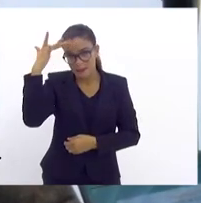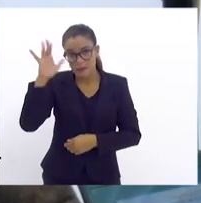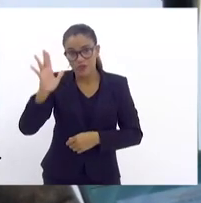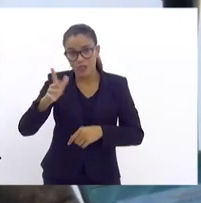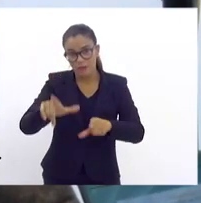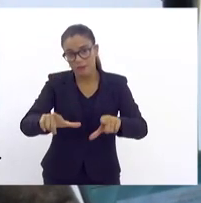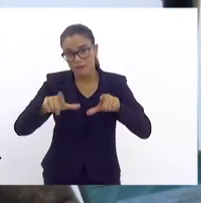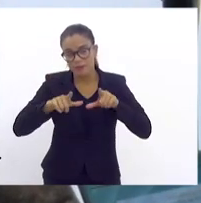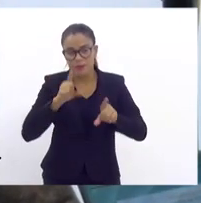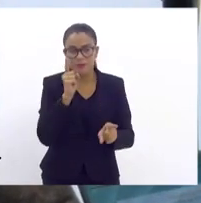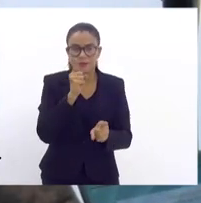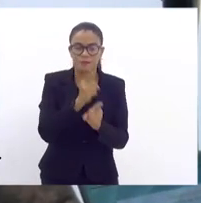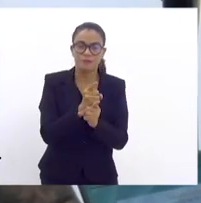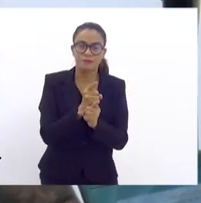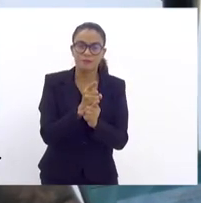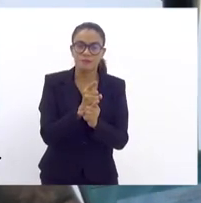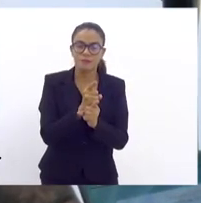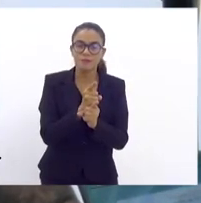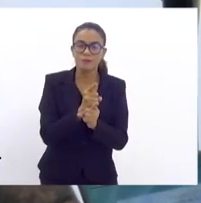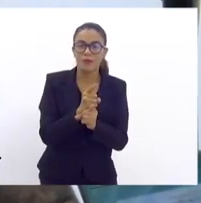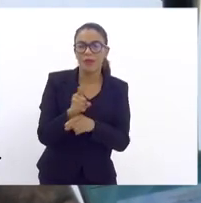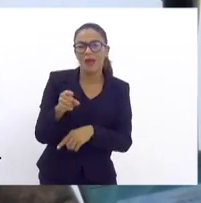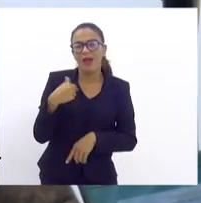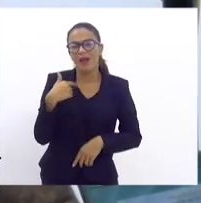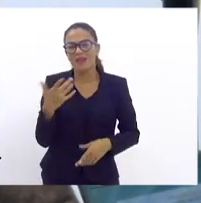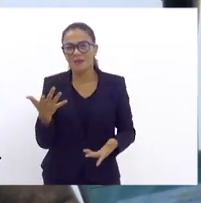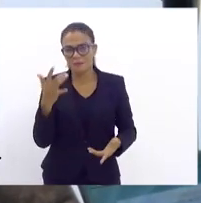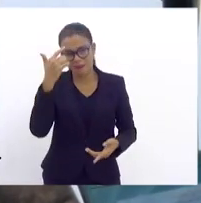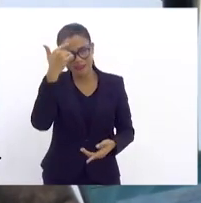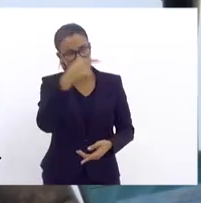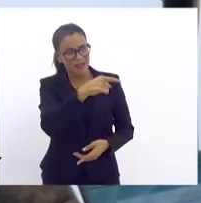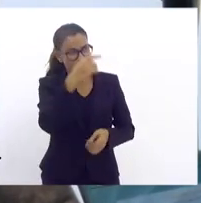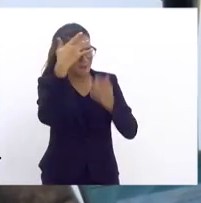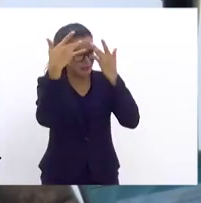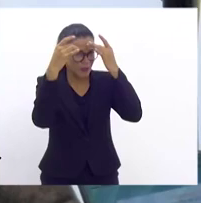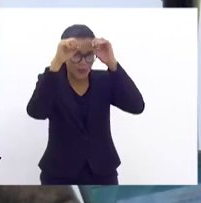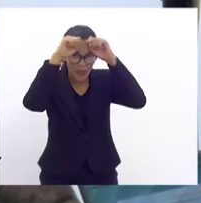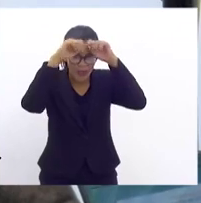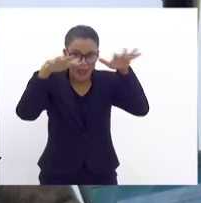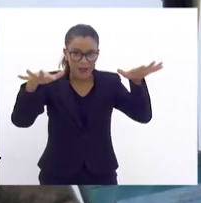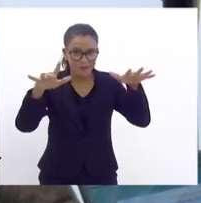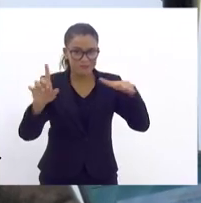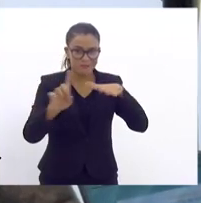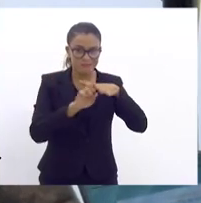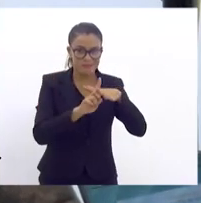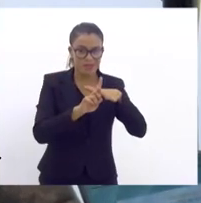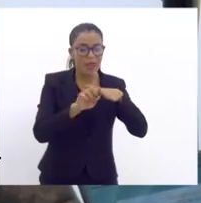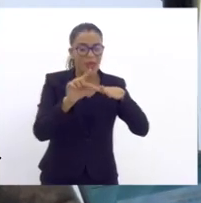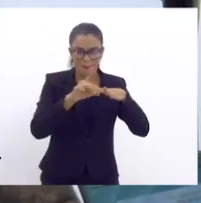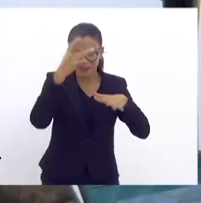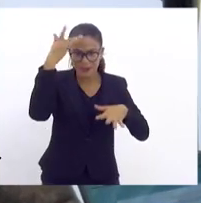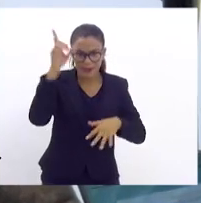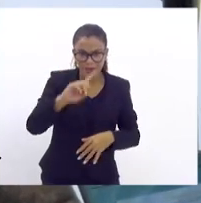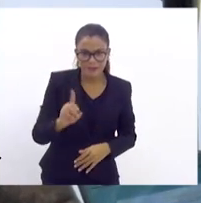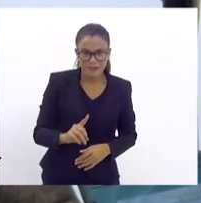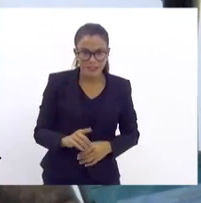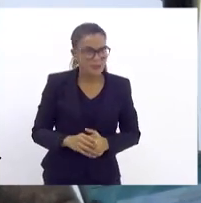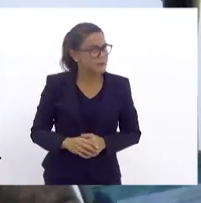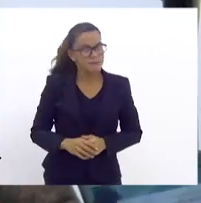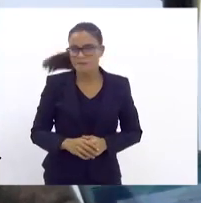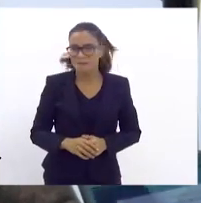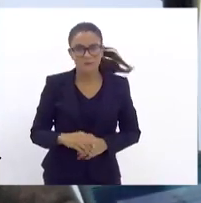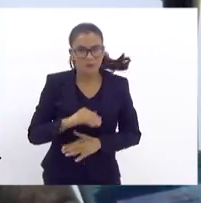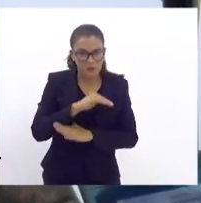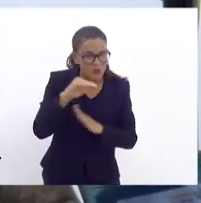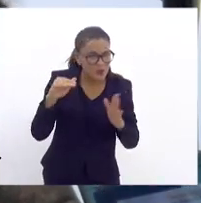diagnóstico ele a pessoa acha que a pessoa com autismo Nem toda pessoa com dentro do espectro autista é uma pessoa com deficiência eu